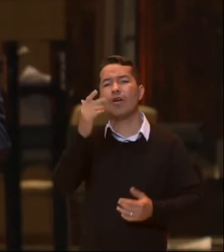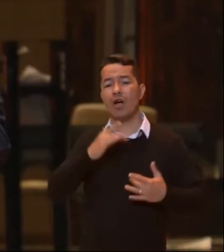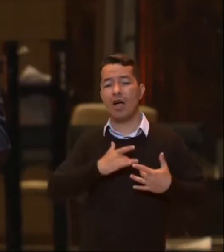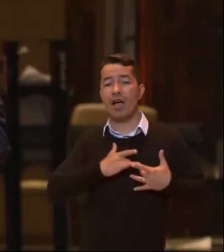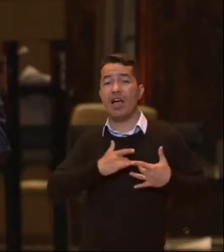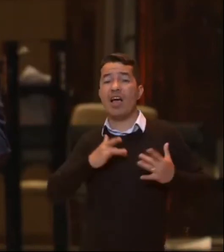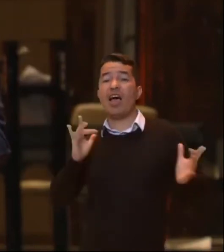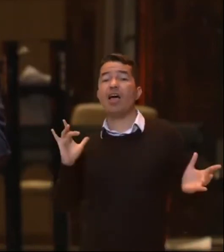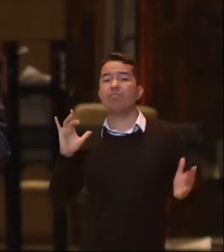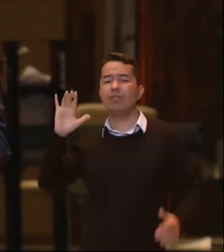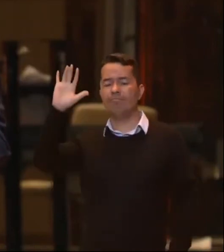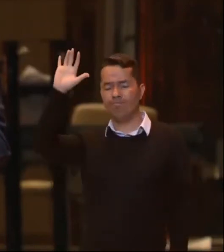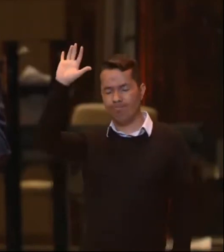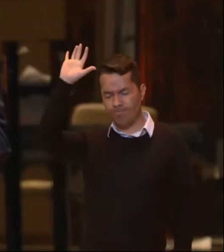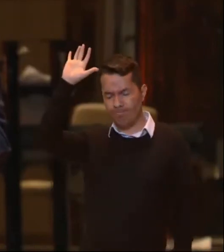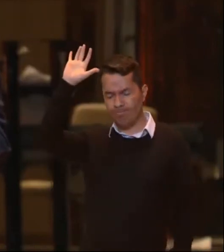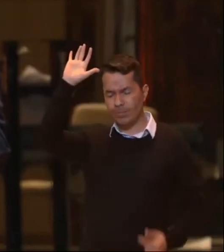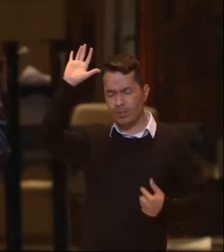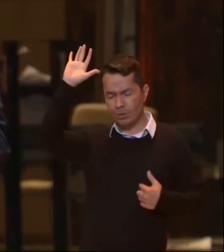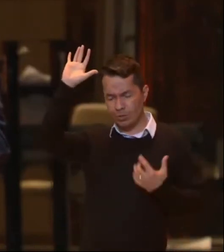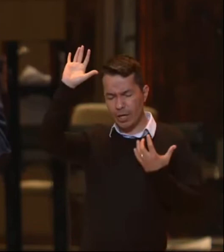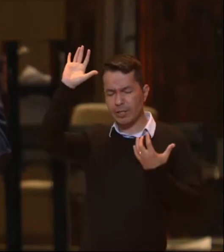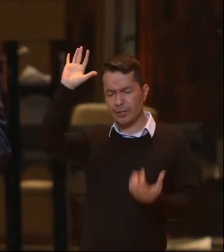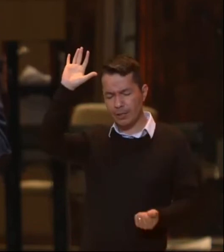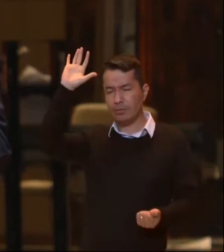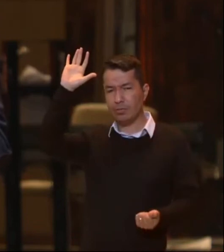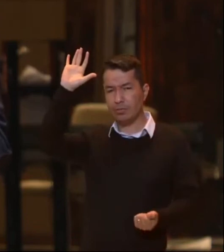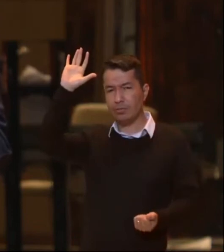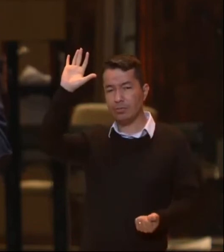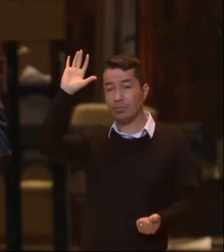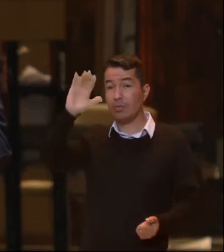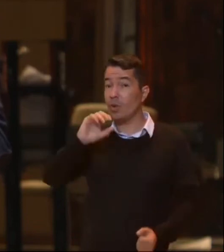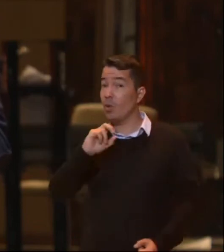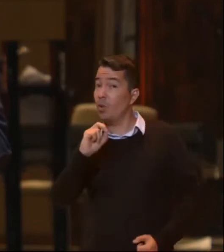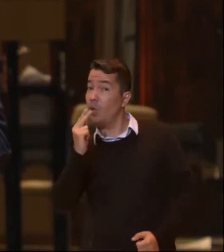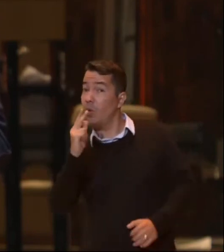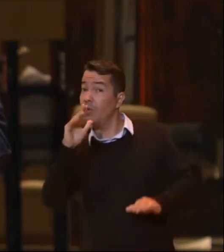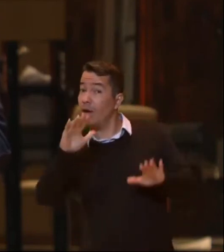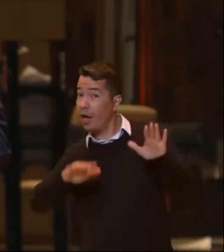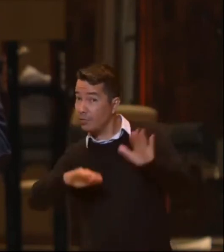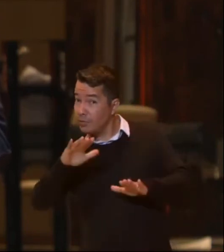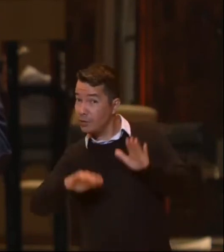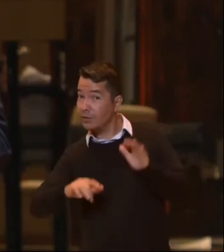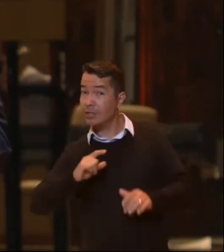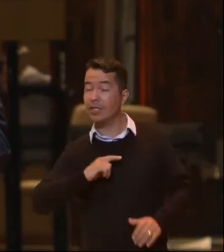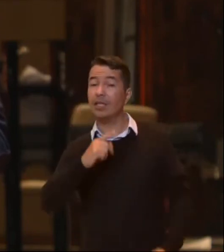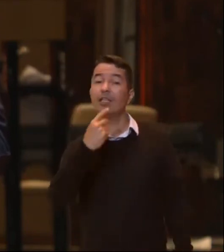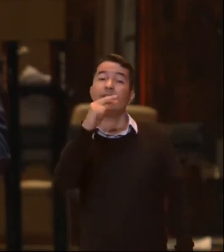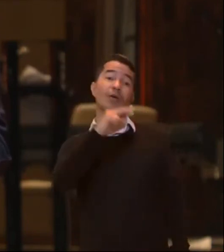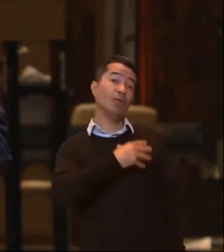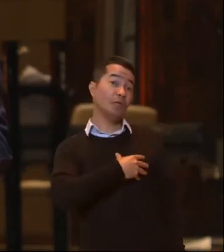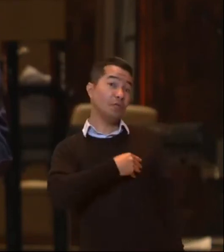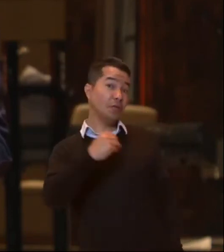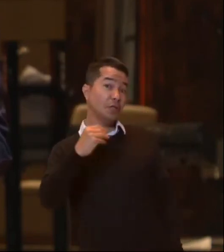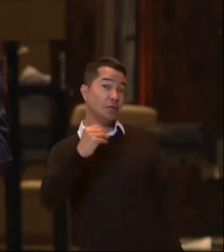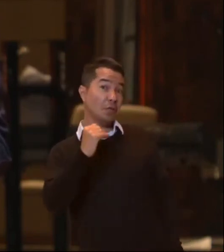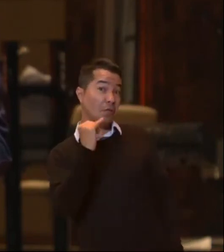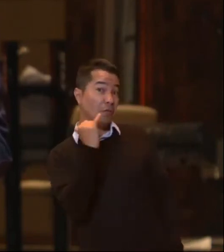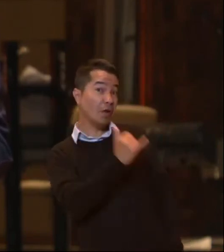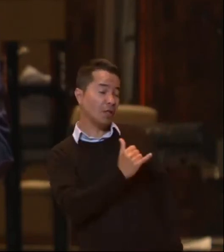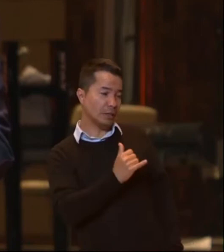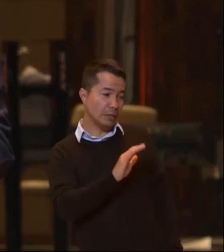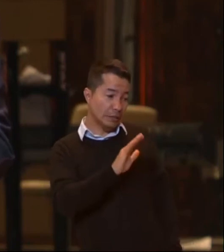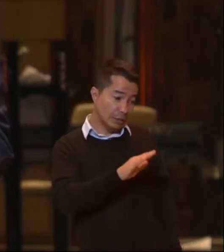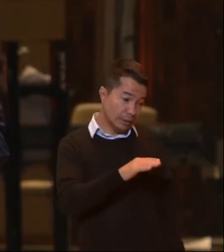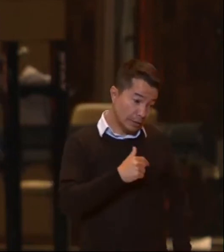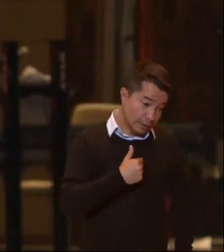é? Então ora por isso. E se um dia o teu filho bater lá na tua casa e disser assim: vou dar um ano da minha